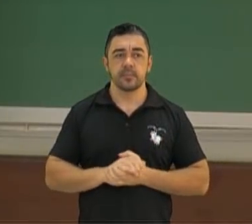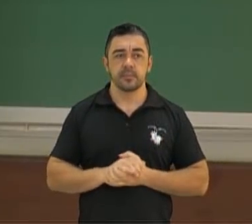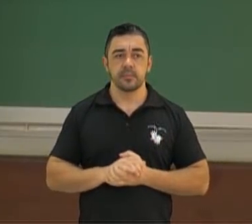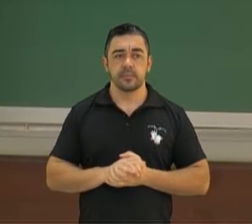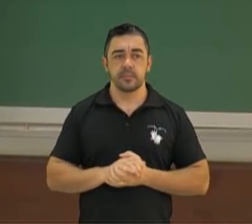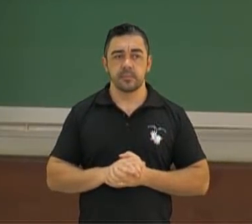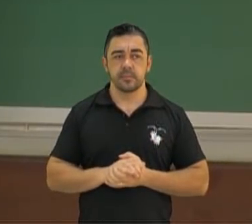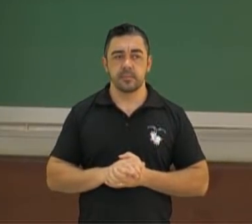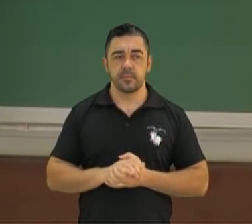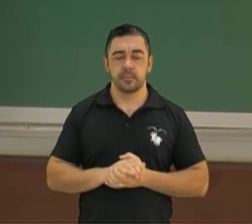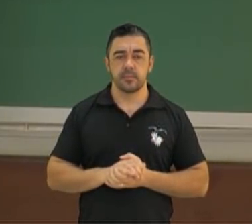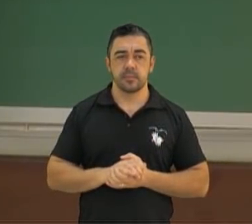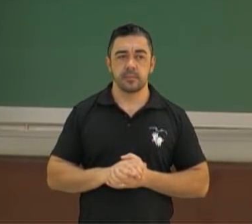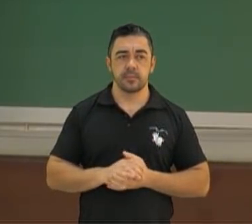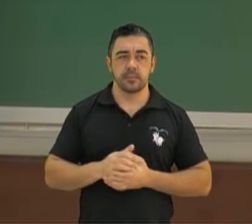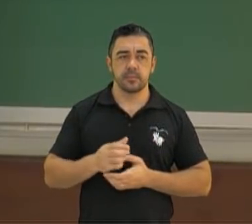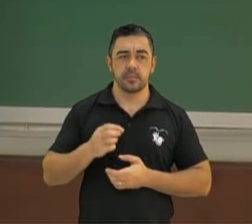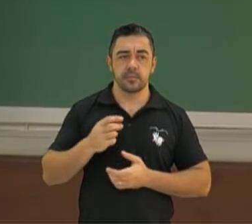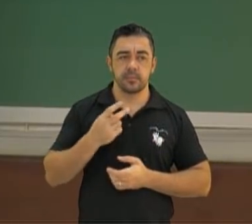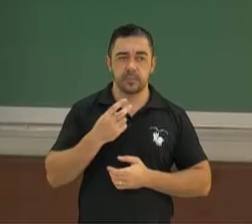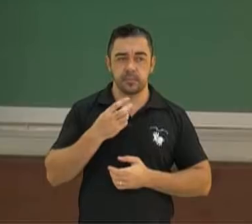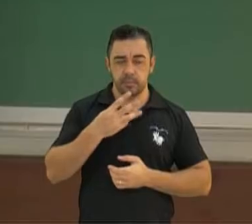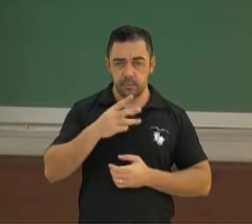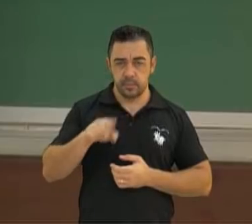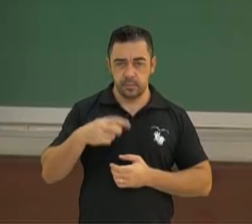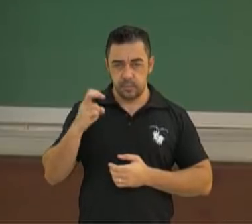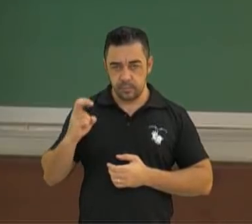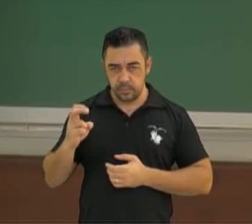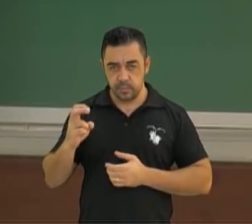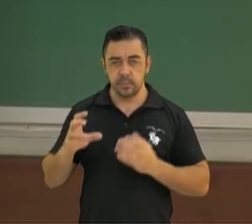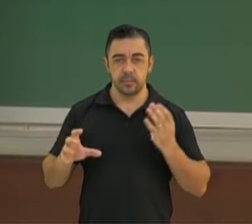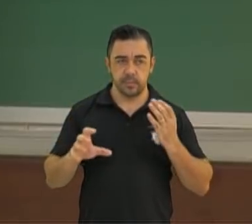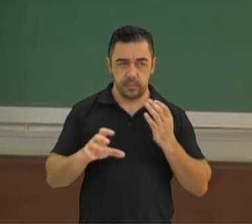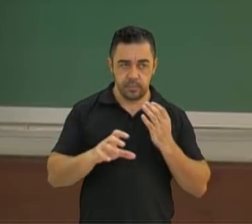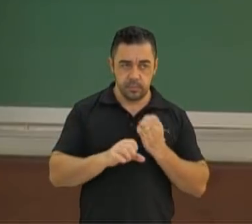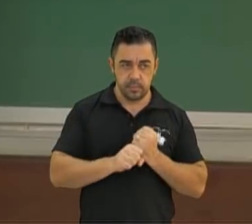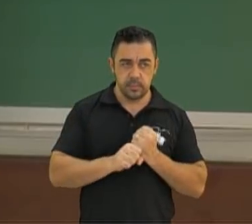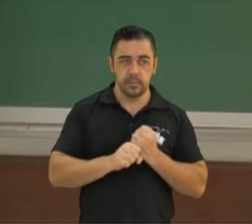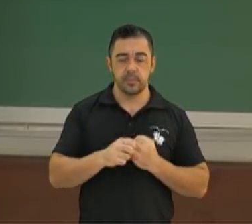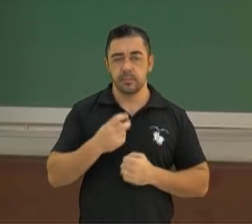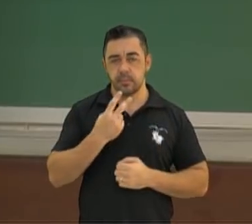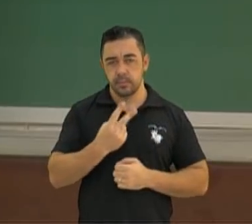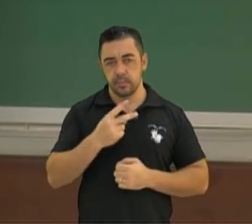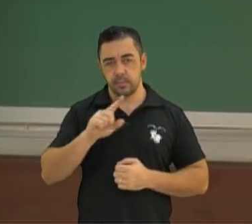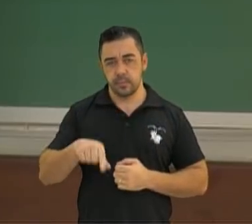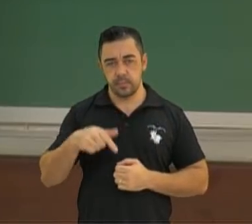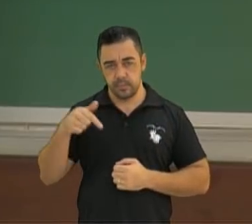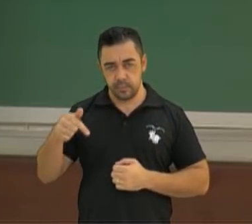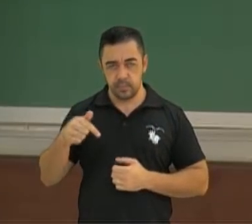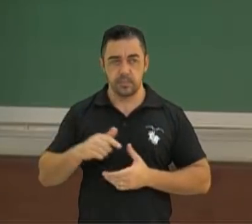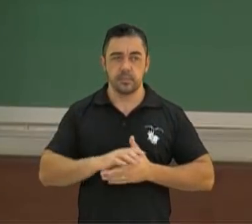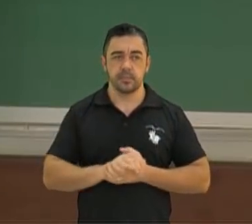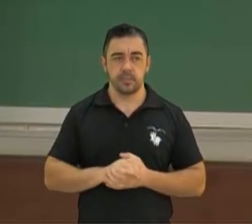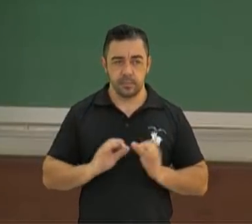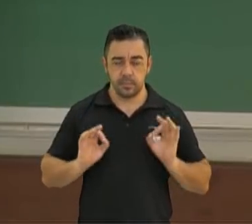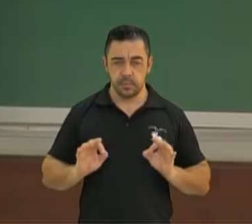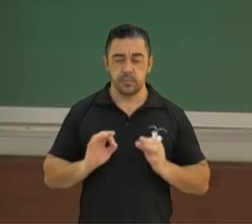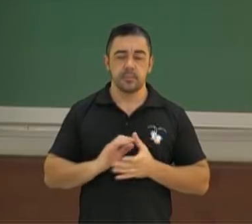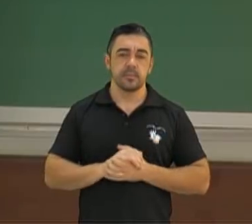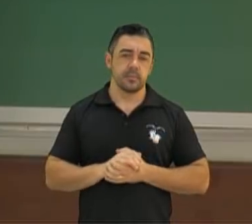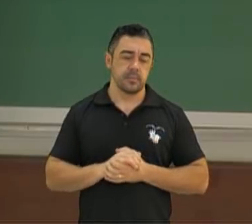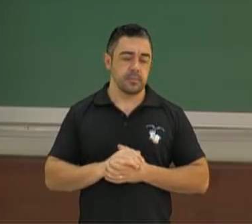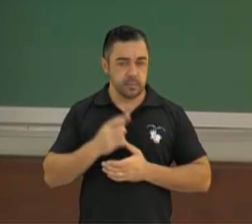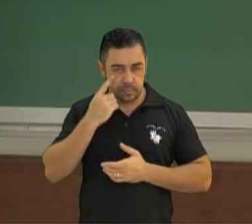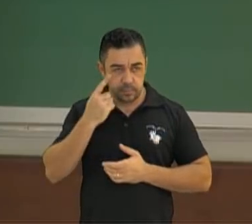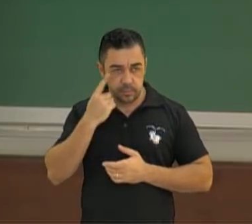valores. Nós vamos somar o 2, o 3,5, o 3,5 e o 2,7. Vocês